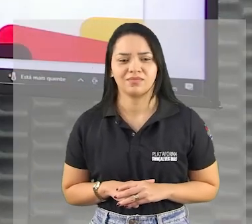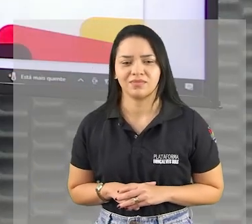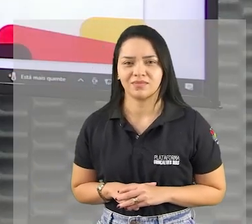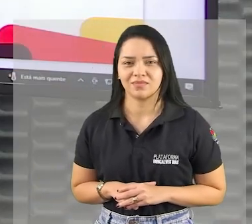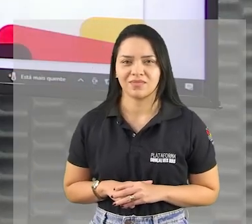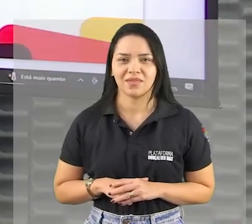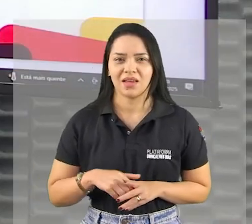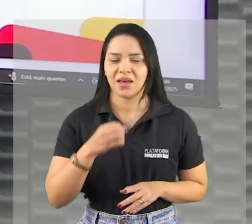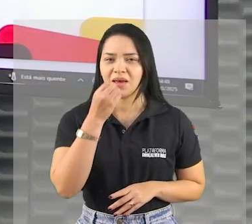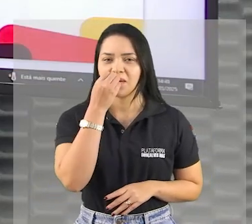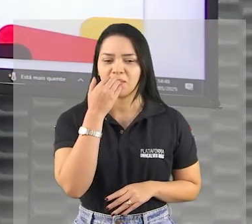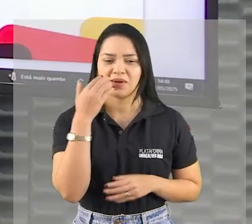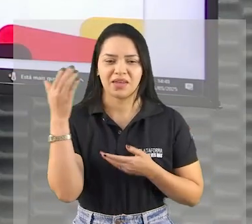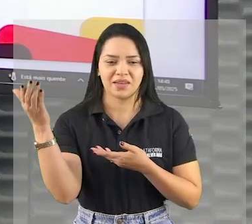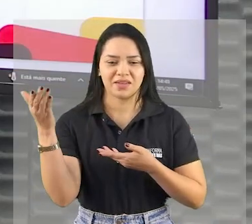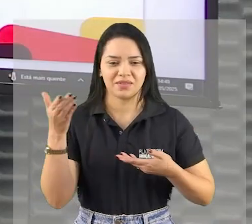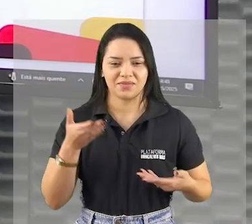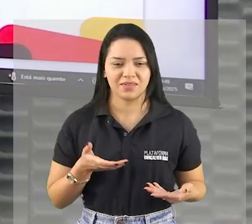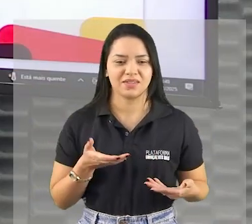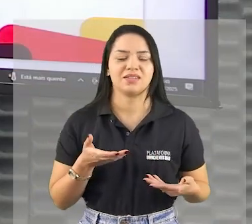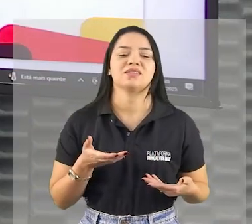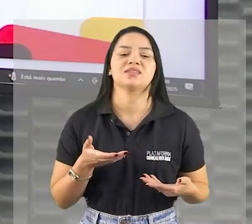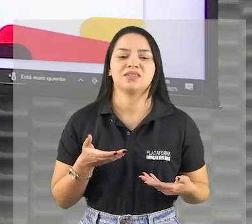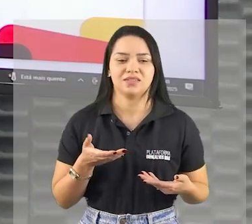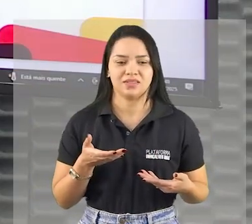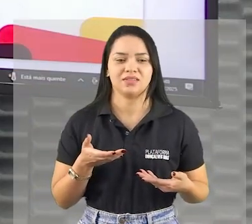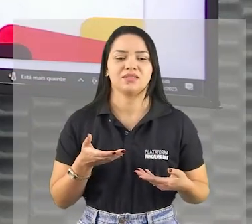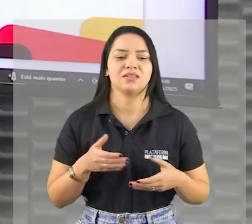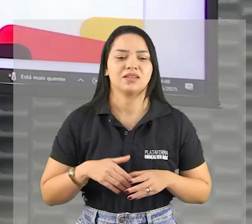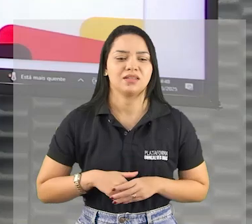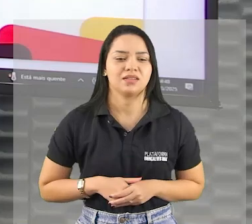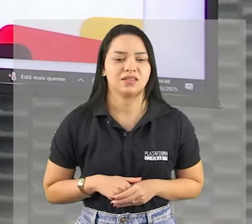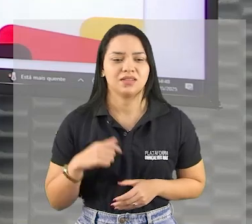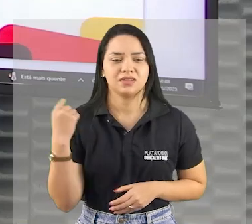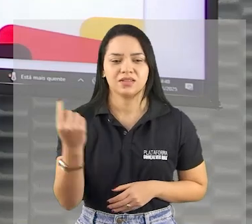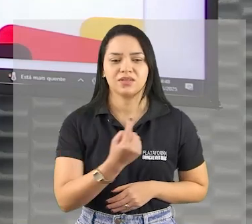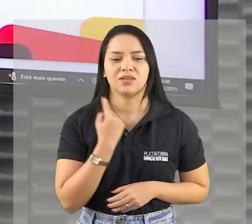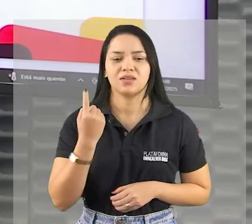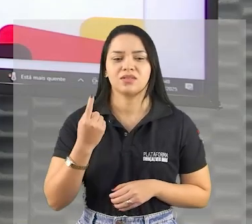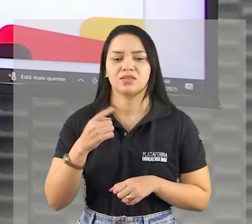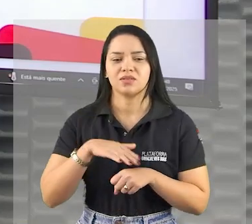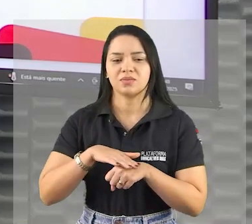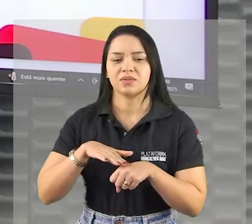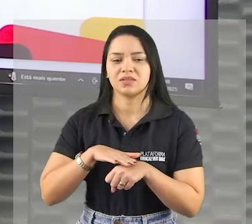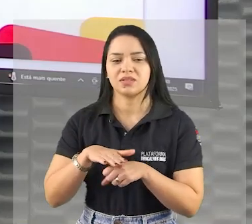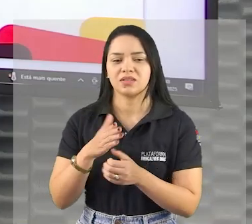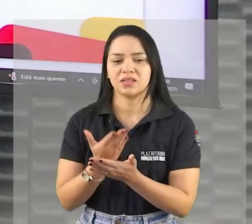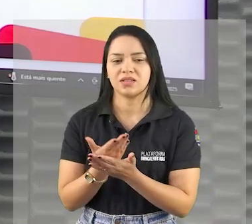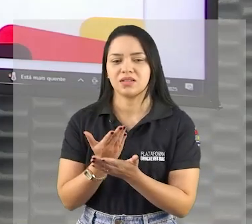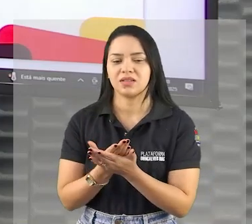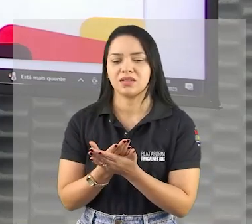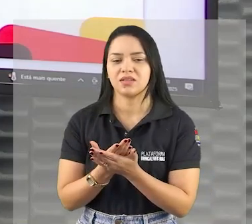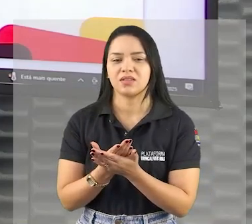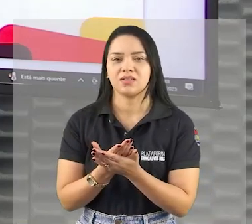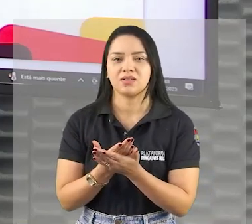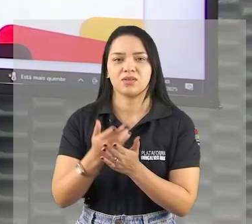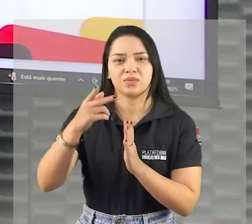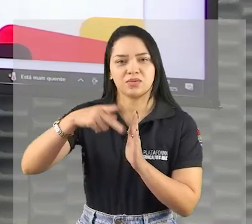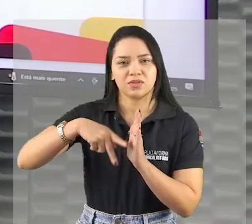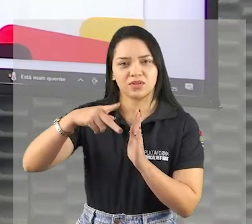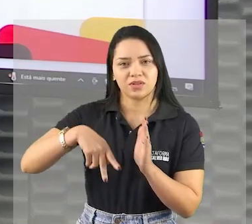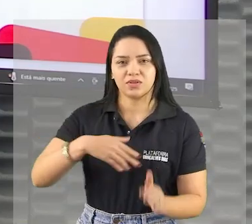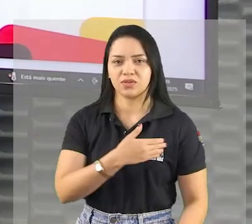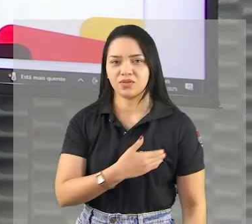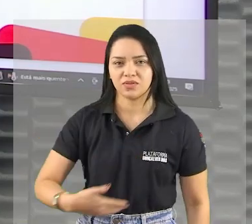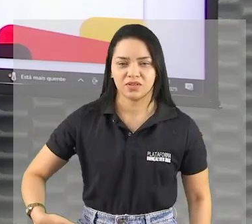Olá, sejam todos muito bem-vindos, muito bem-vindas. Estamos começando mais uma aula do Estudaê, projeto do Governo do